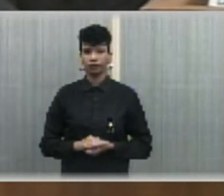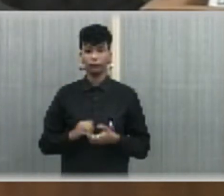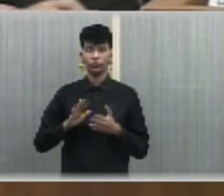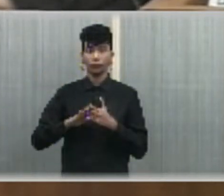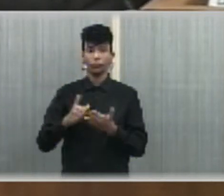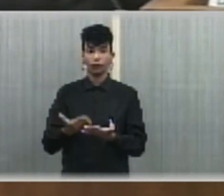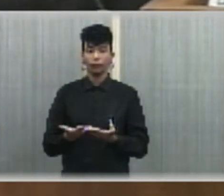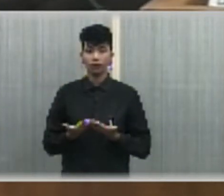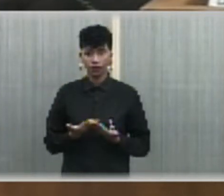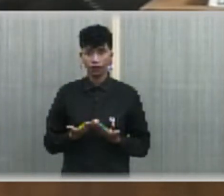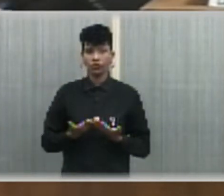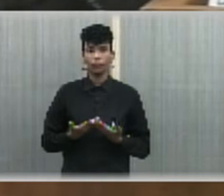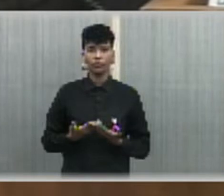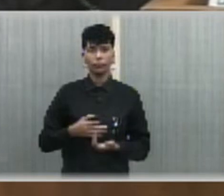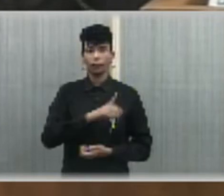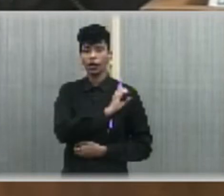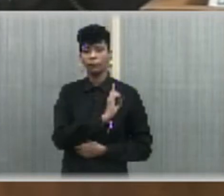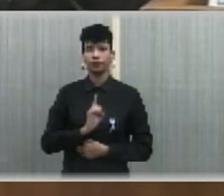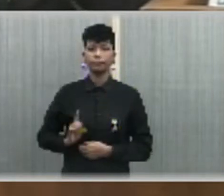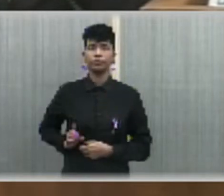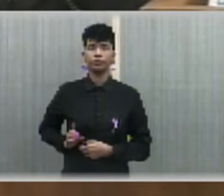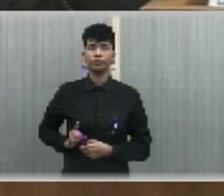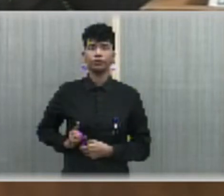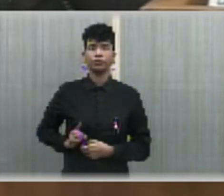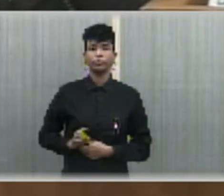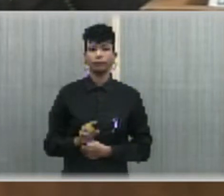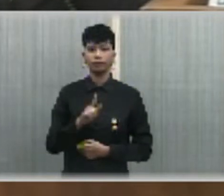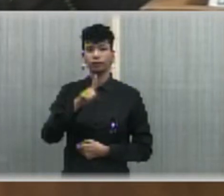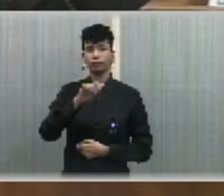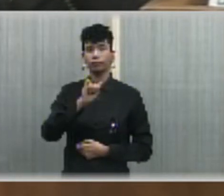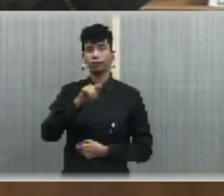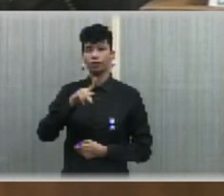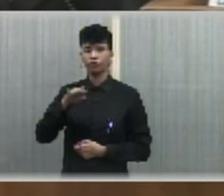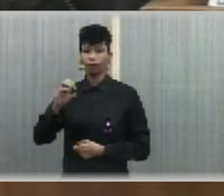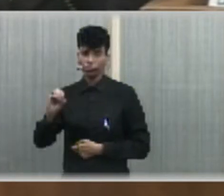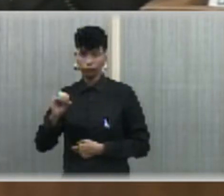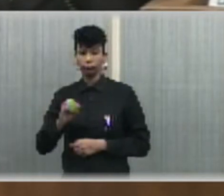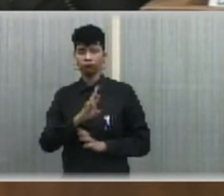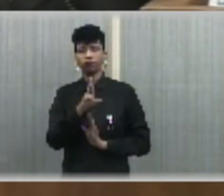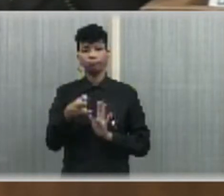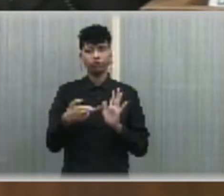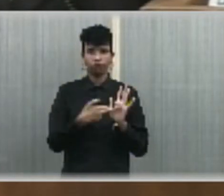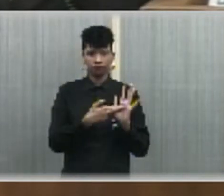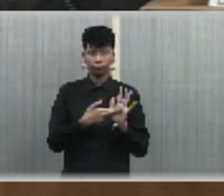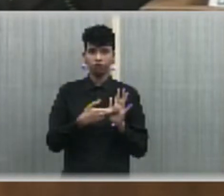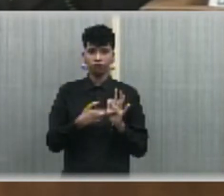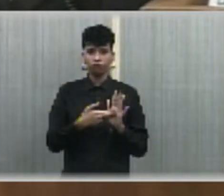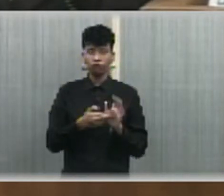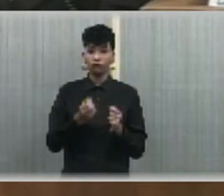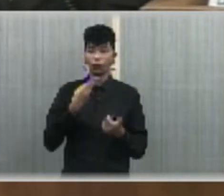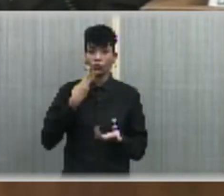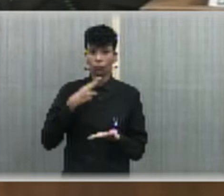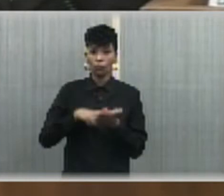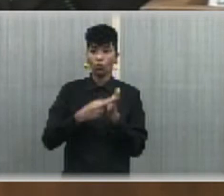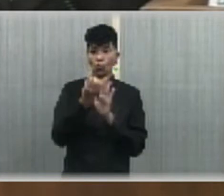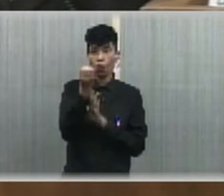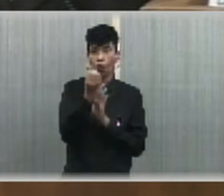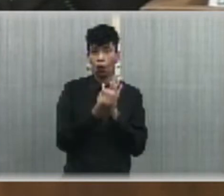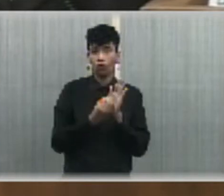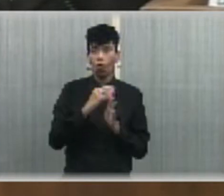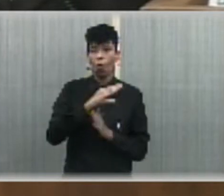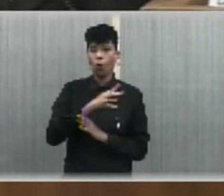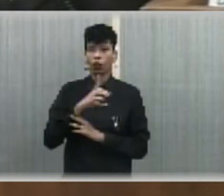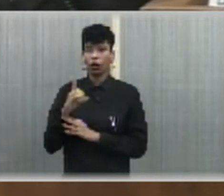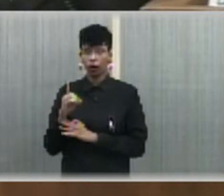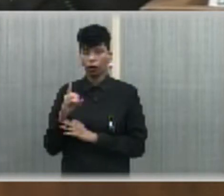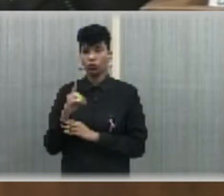Requerimento do deputado Gessivaldo Isaías. Requer na forma regimental que seja encaminhado ofício ao coordenador do